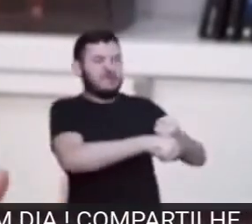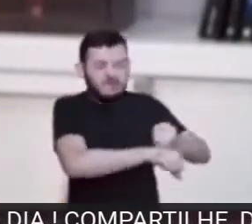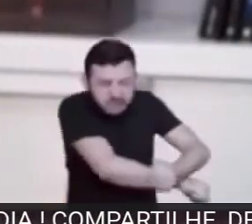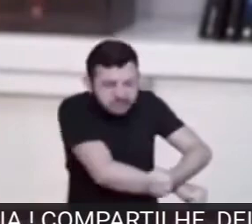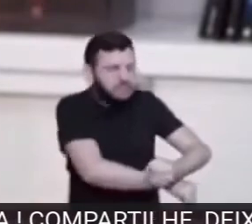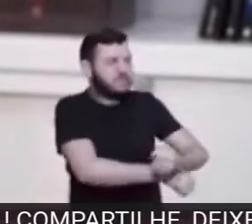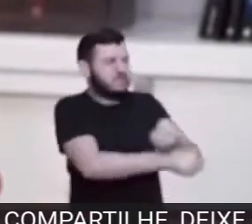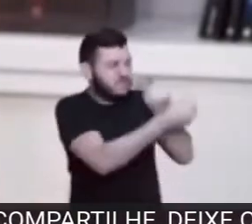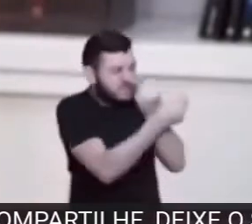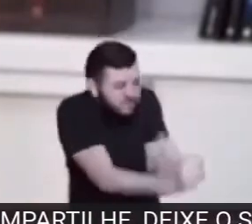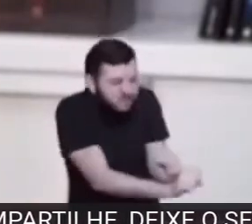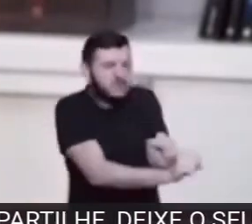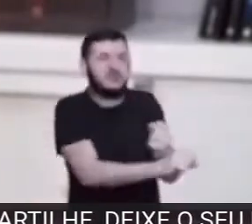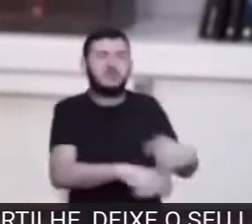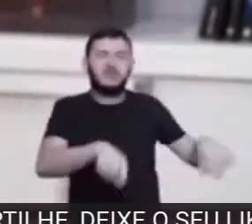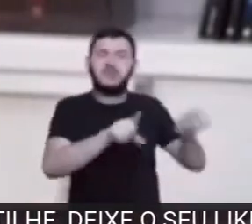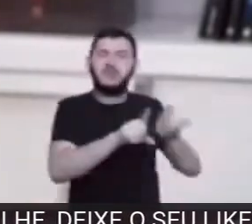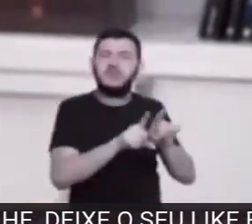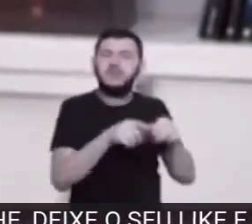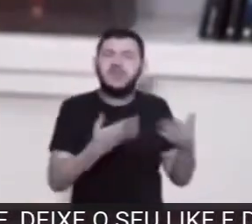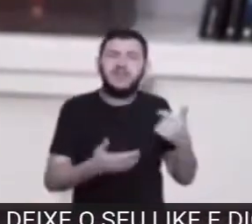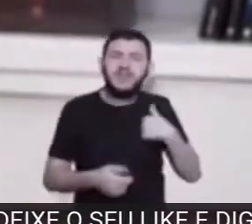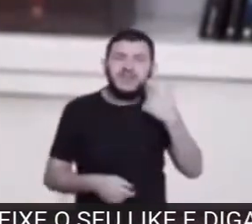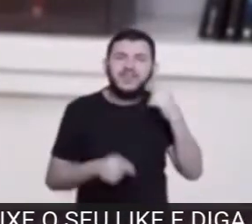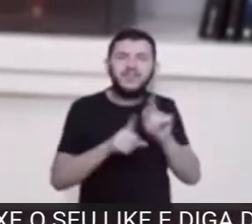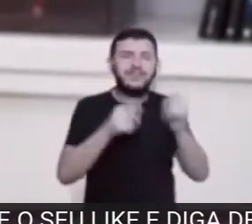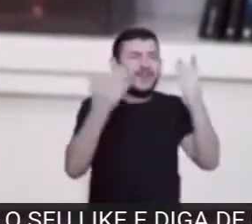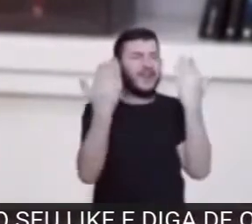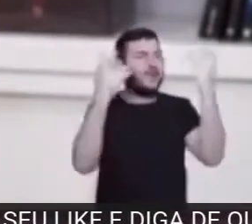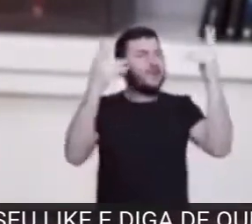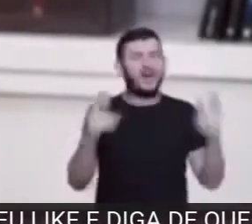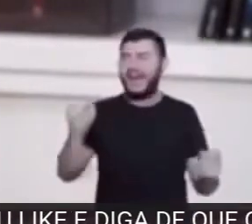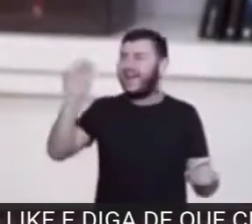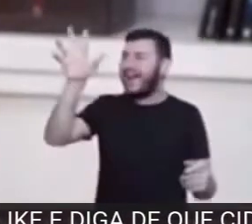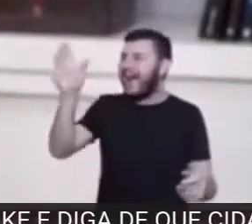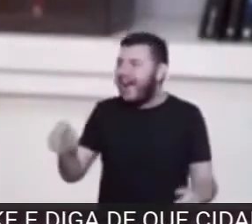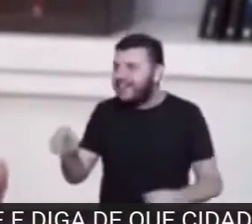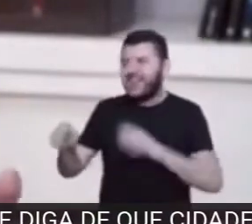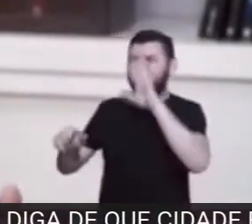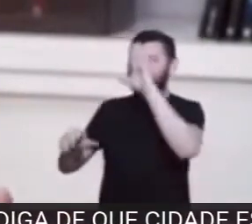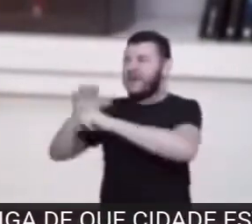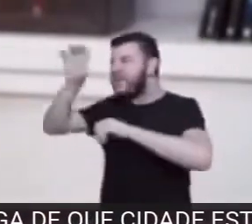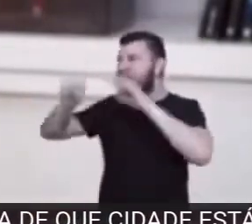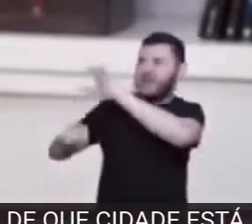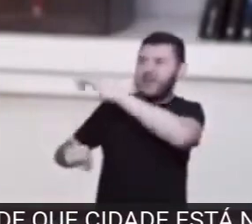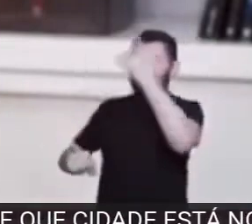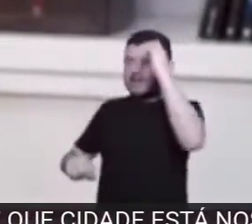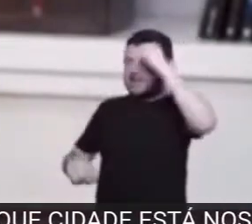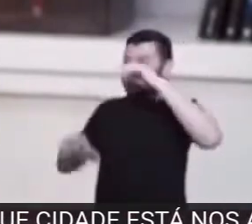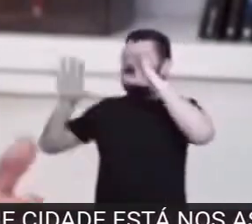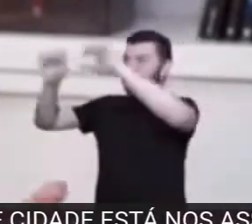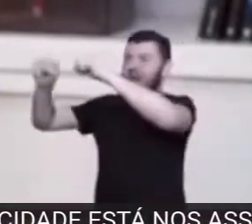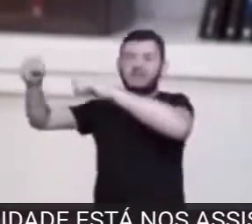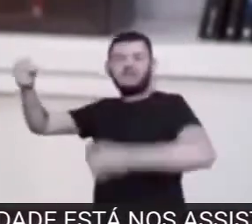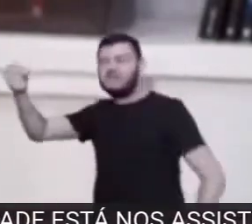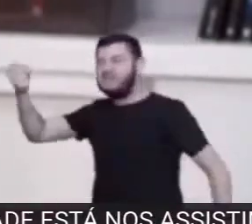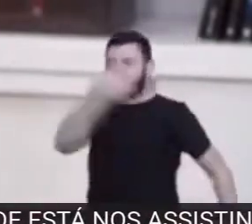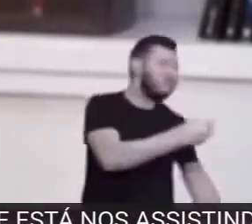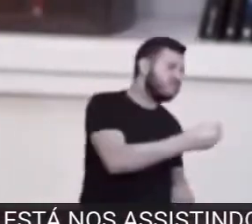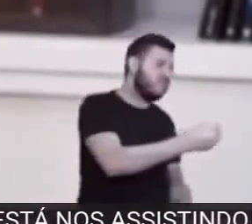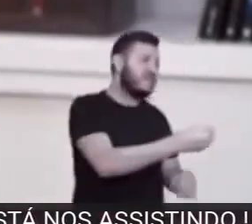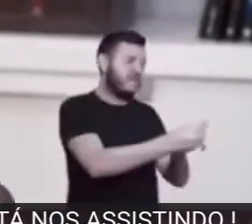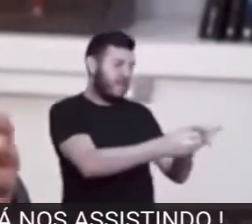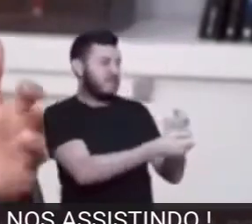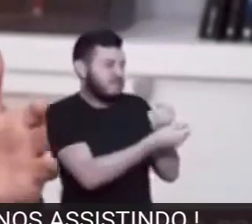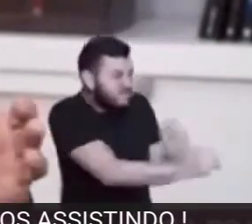6 milhões de negros da África para dizimá-los também. É só pegar a história dos bandeirantes, que foi vendido como herói,